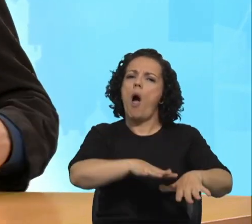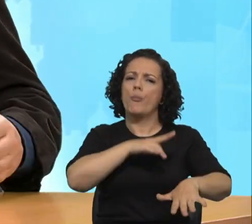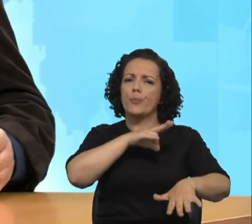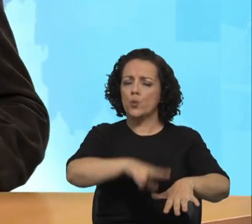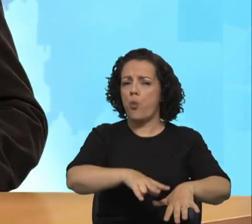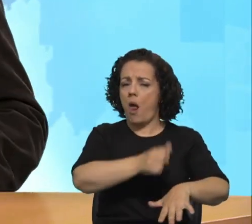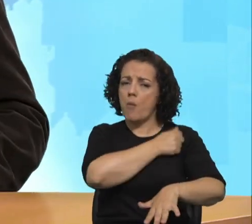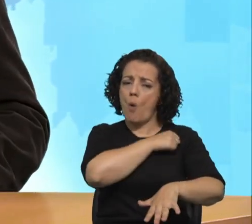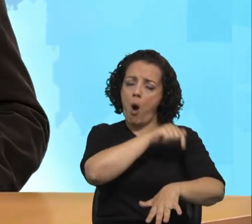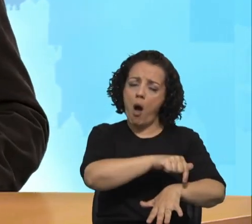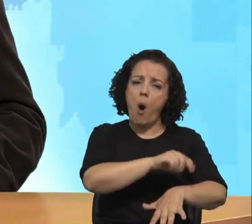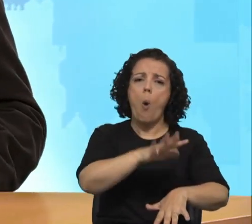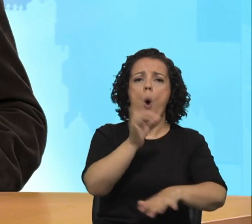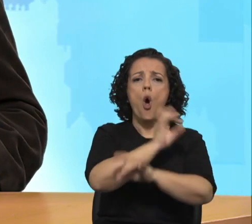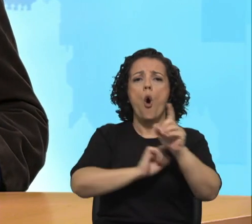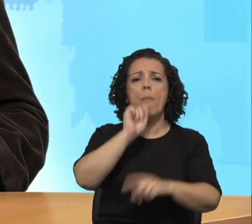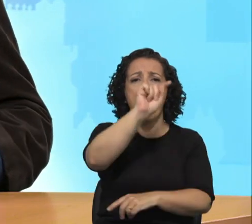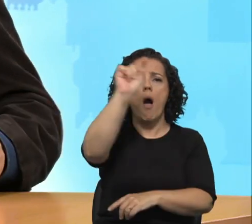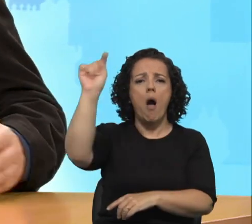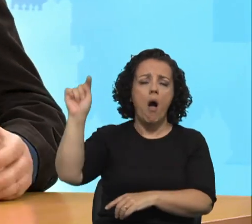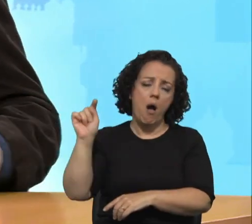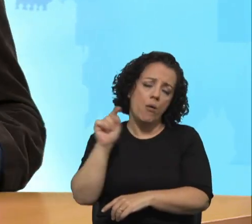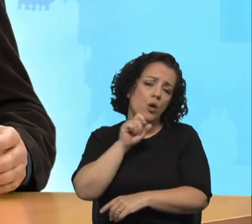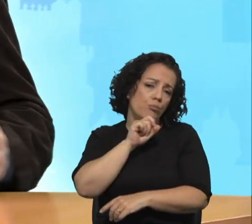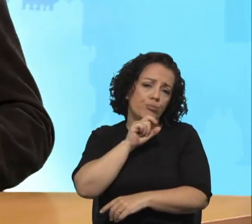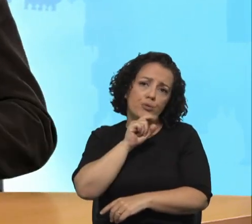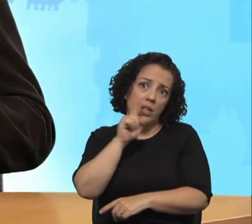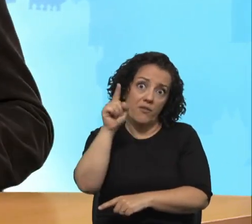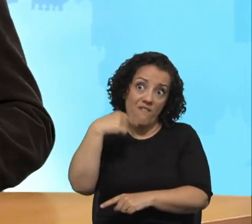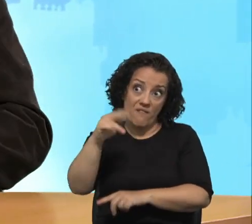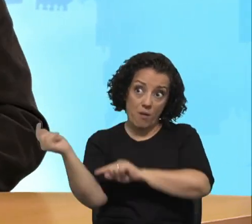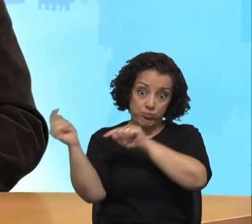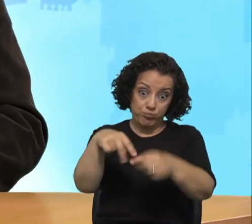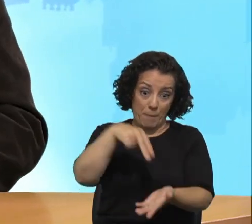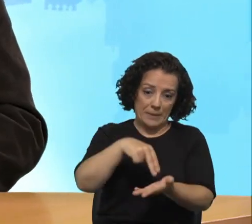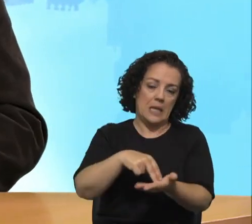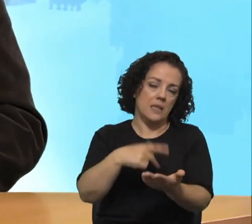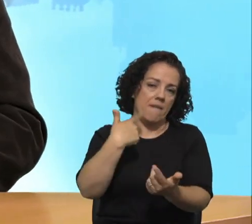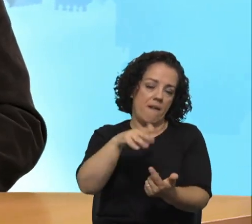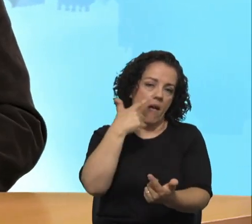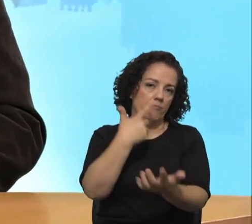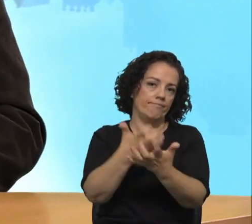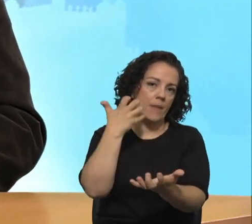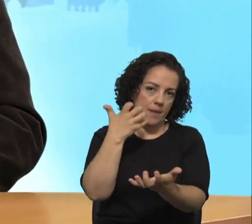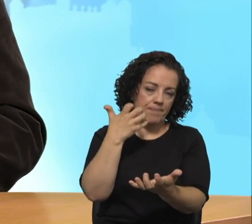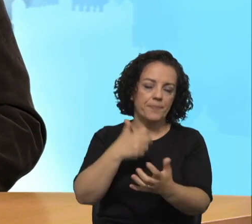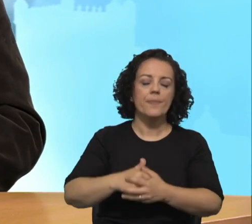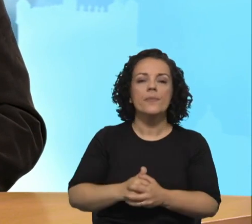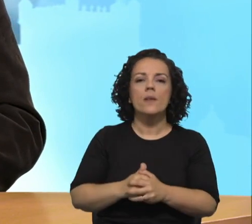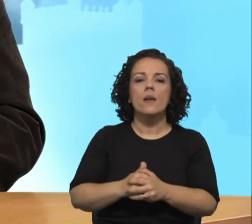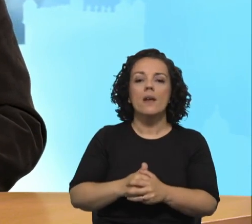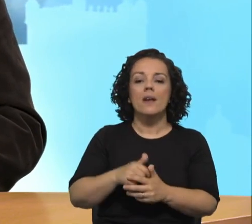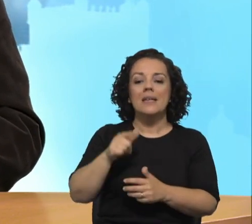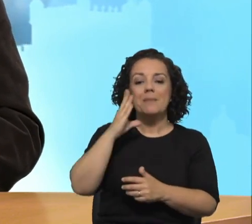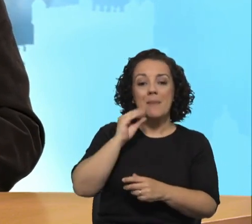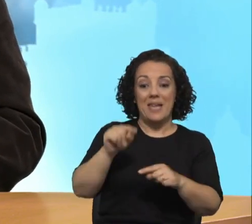ou noutros países da Europa, será só por si marcante. Há a percepção de que este encontro,